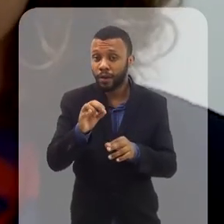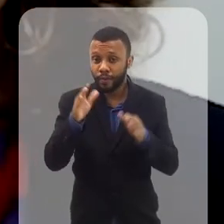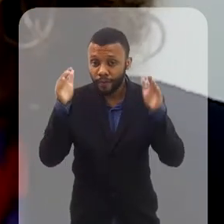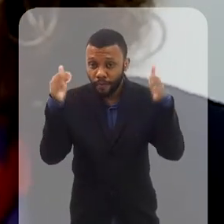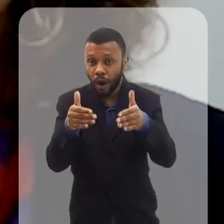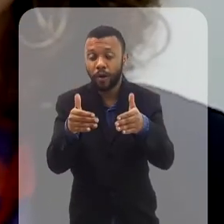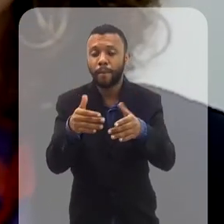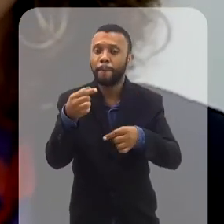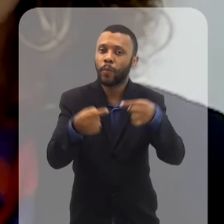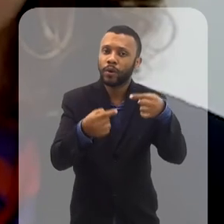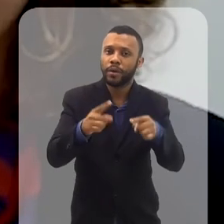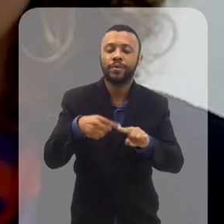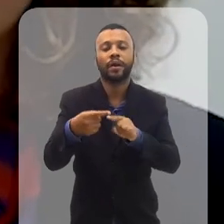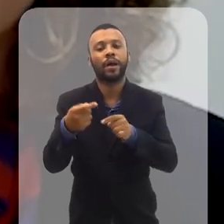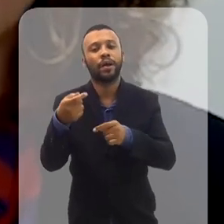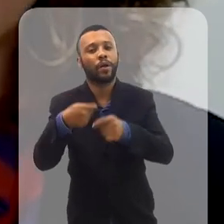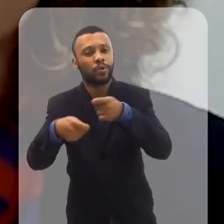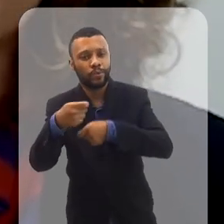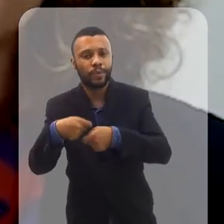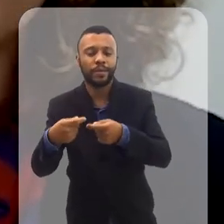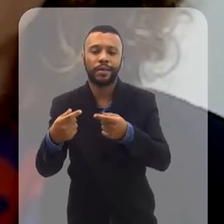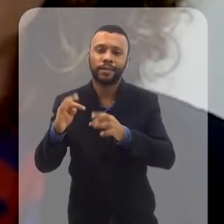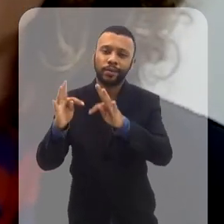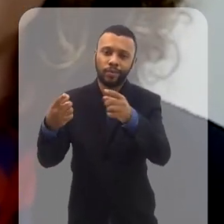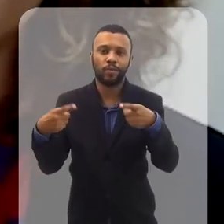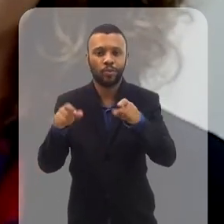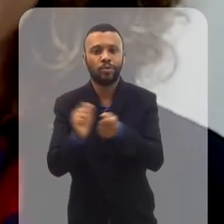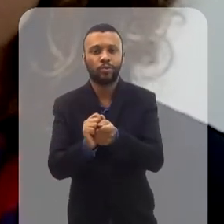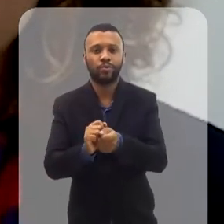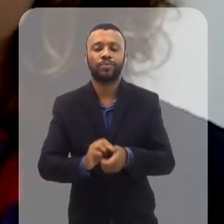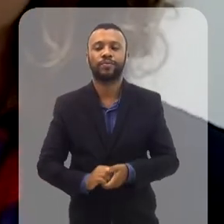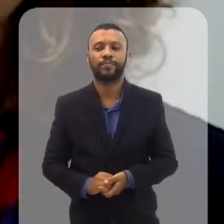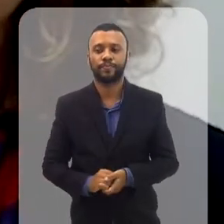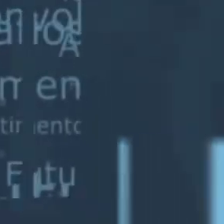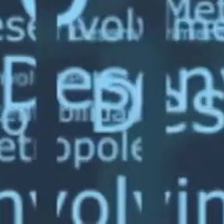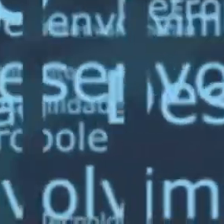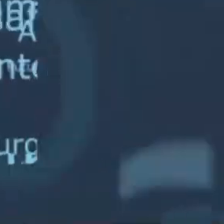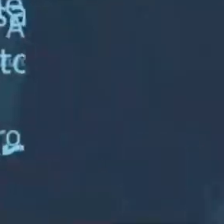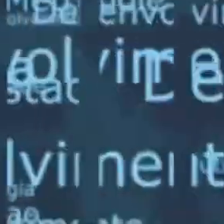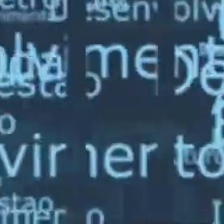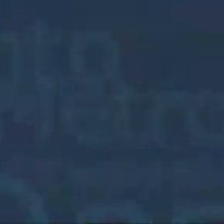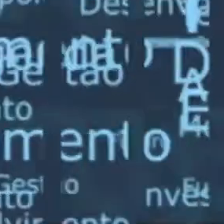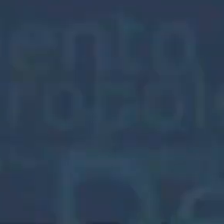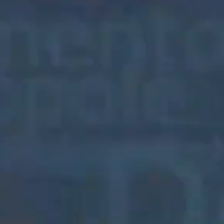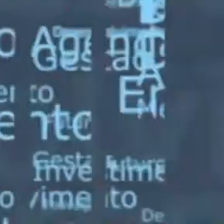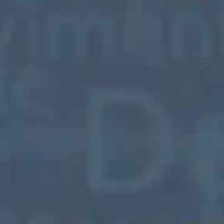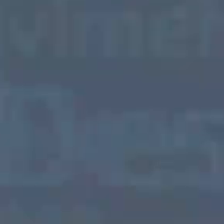tem mais um bloco. Rio em Foco, que política, economia e tecnologia caminham juntos.